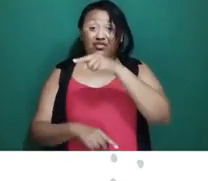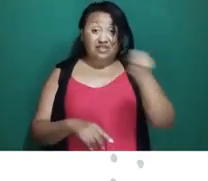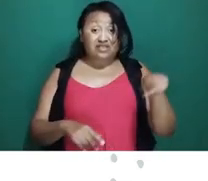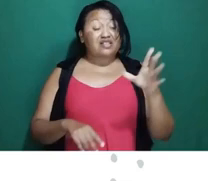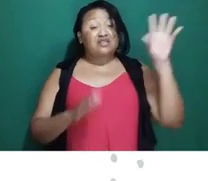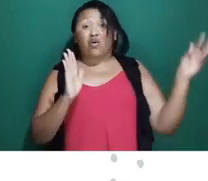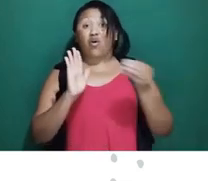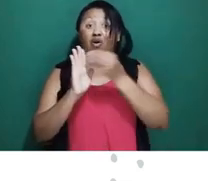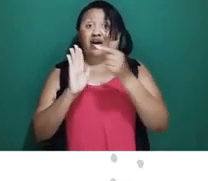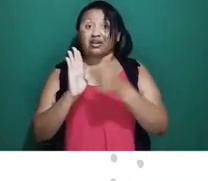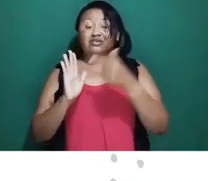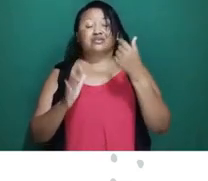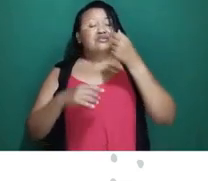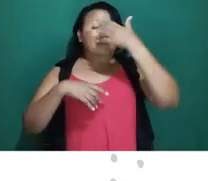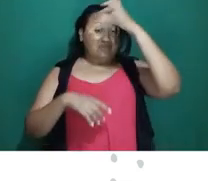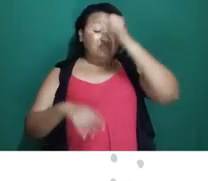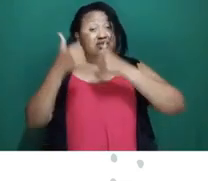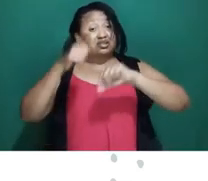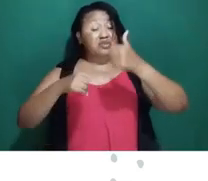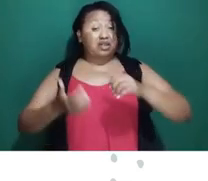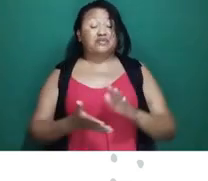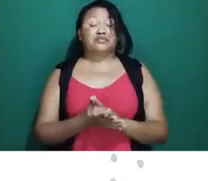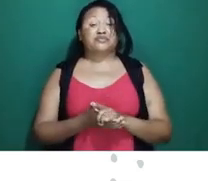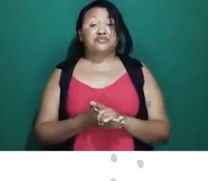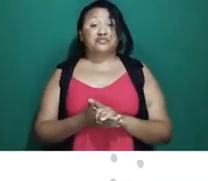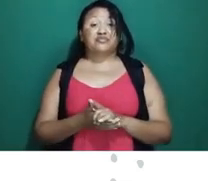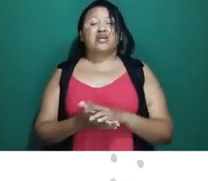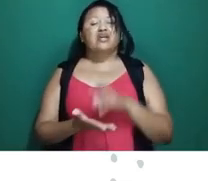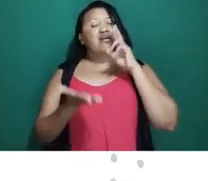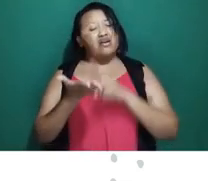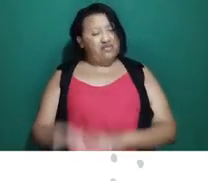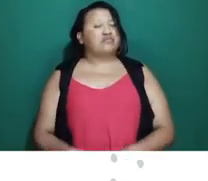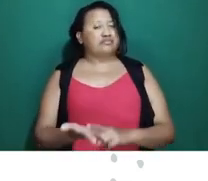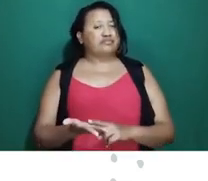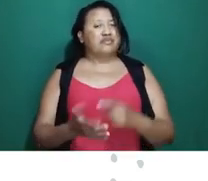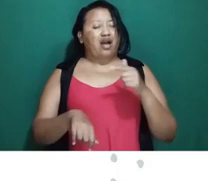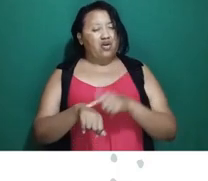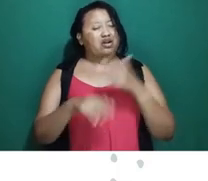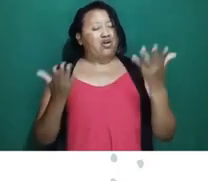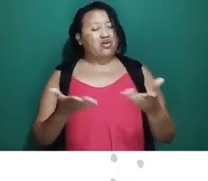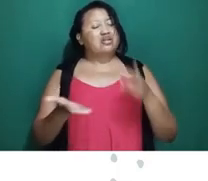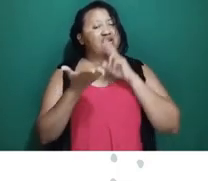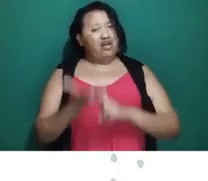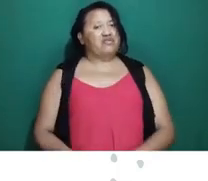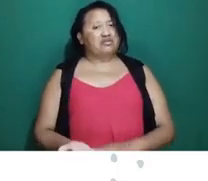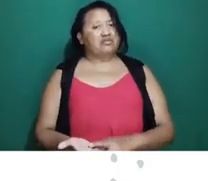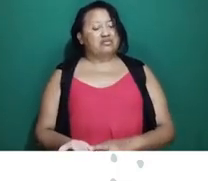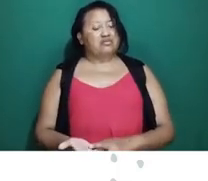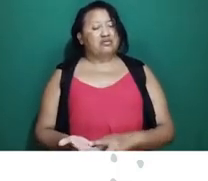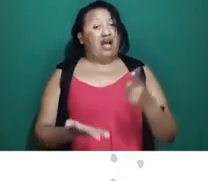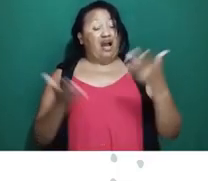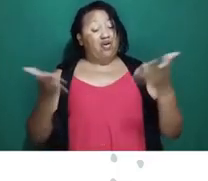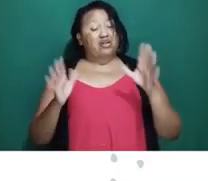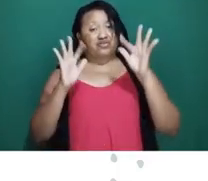vocês colocaram no simulados e revisar uma hora agora de revisar nessa